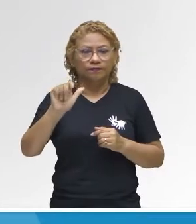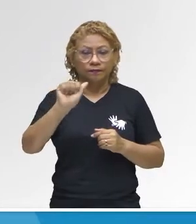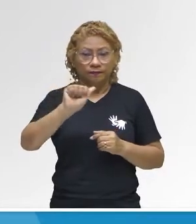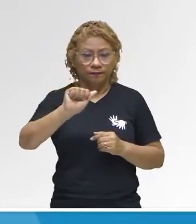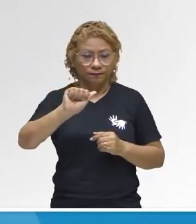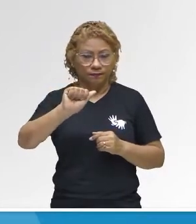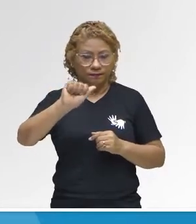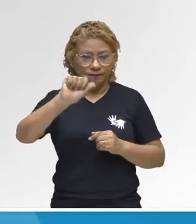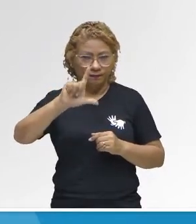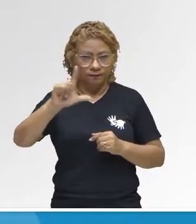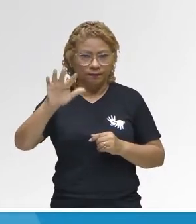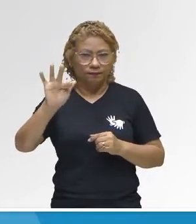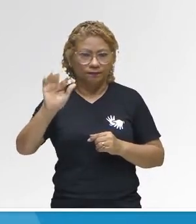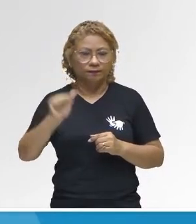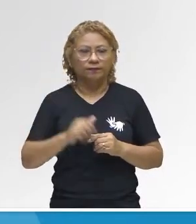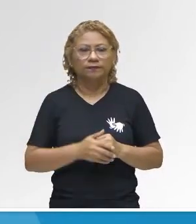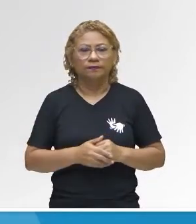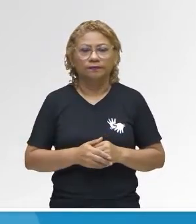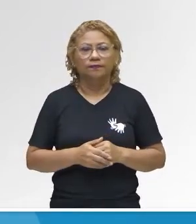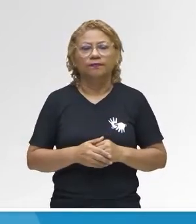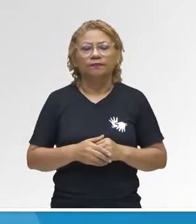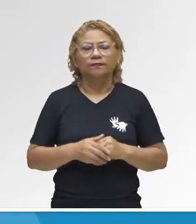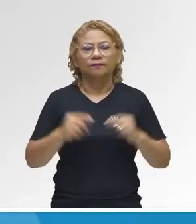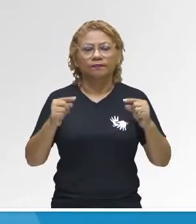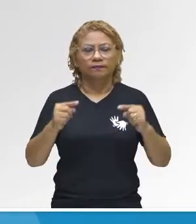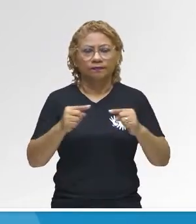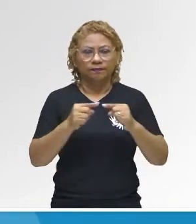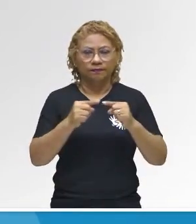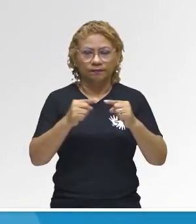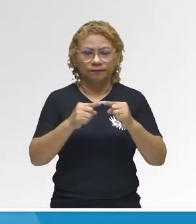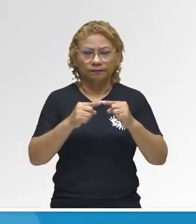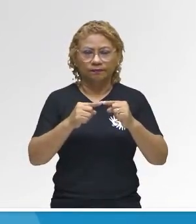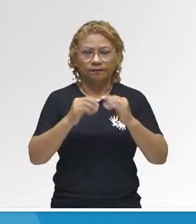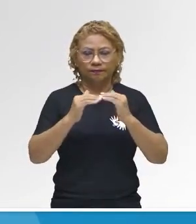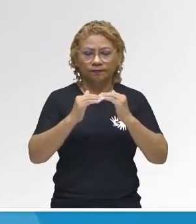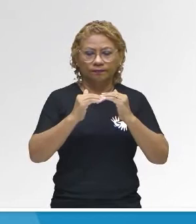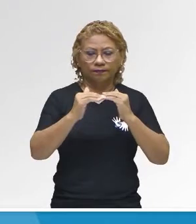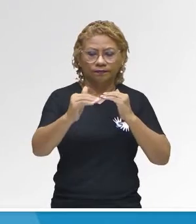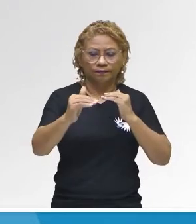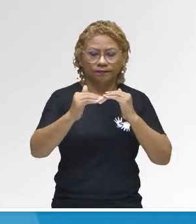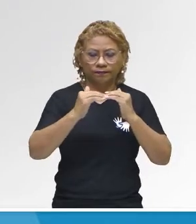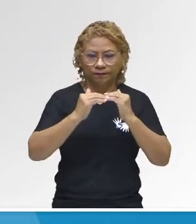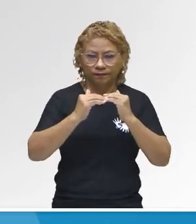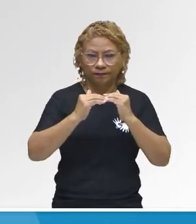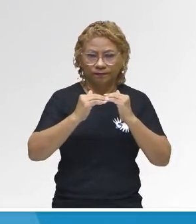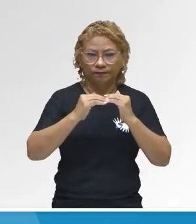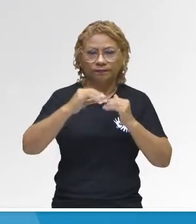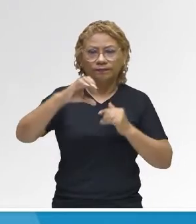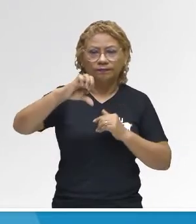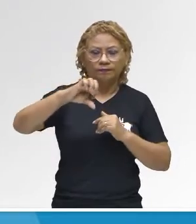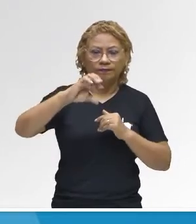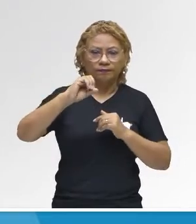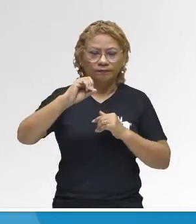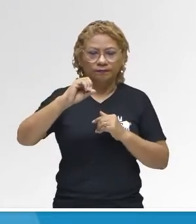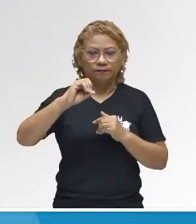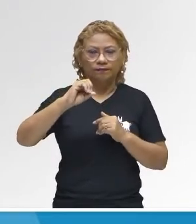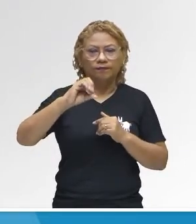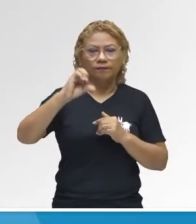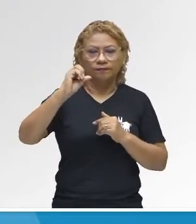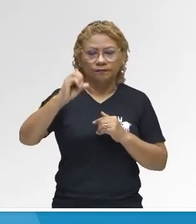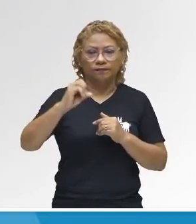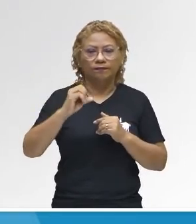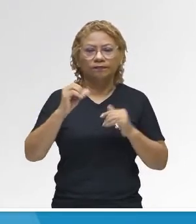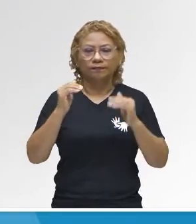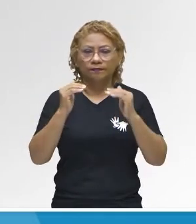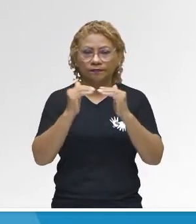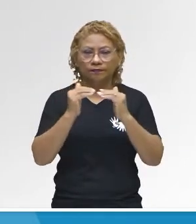que perpendicular, ortogonal, ângulo reto, ângulo de 90 graus, é tudo a mesma coisa. Tudo bem? Então vejam